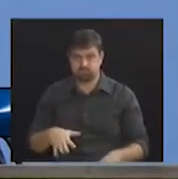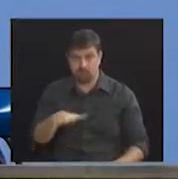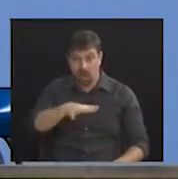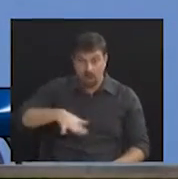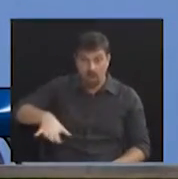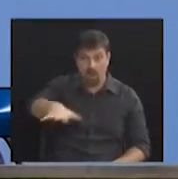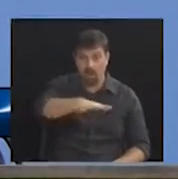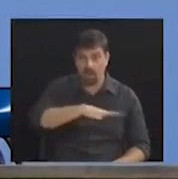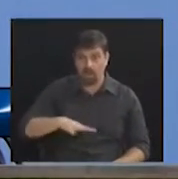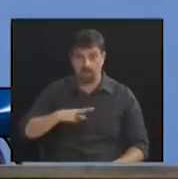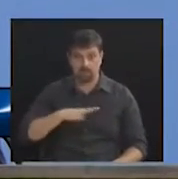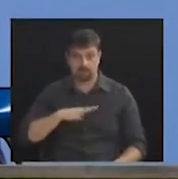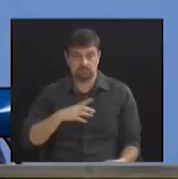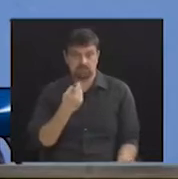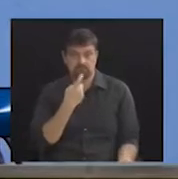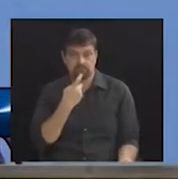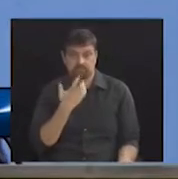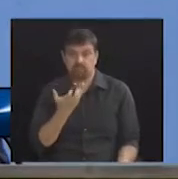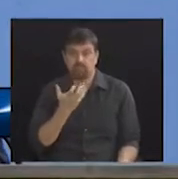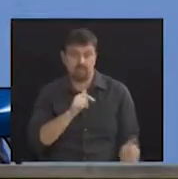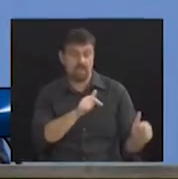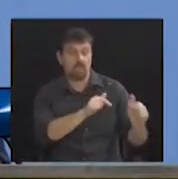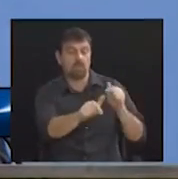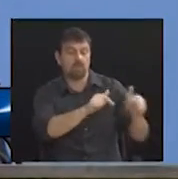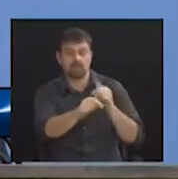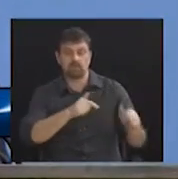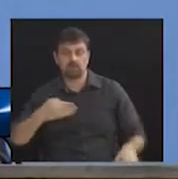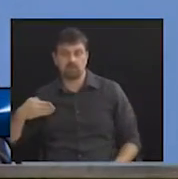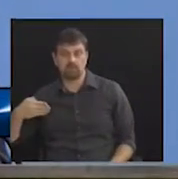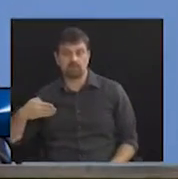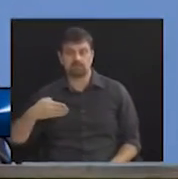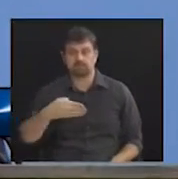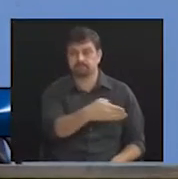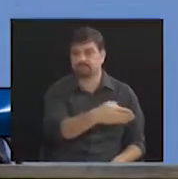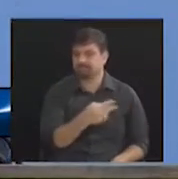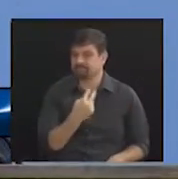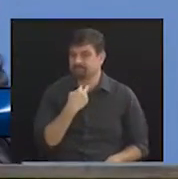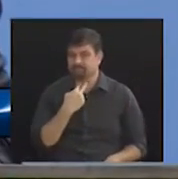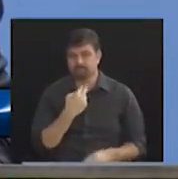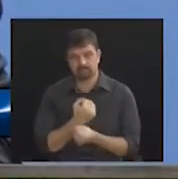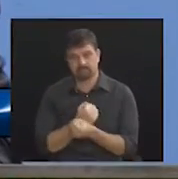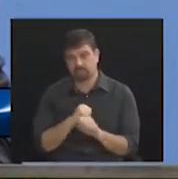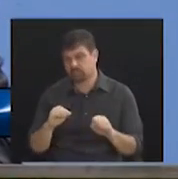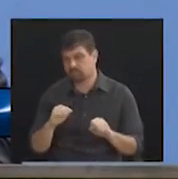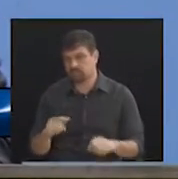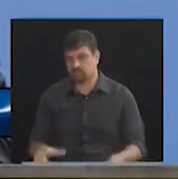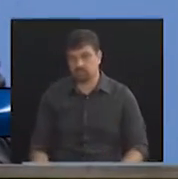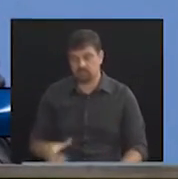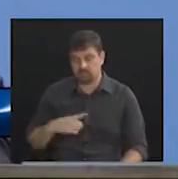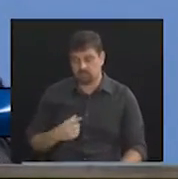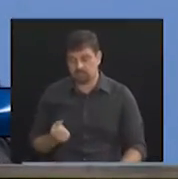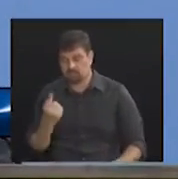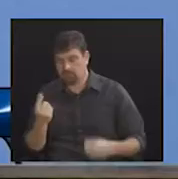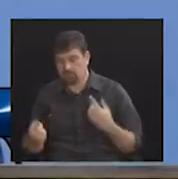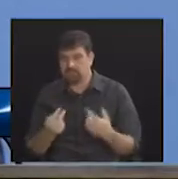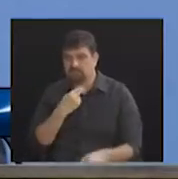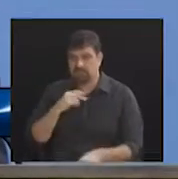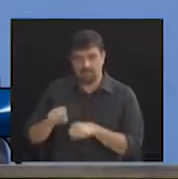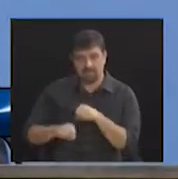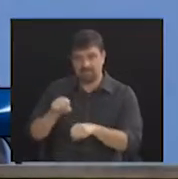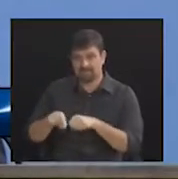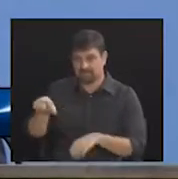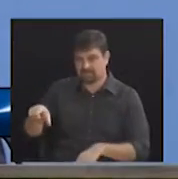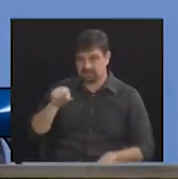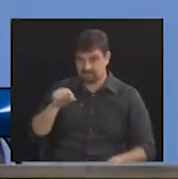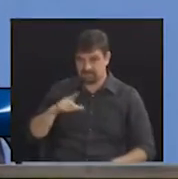para o trabalho, locomover-se para a sua atividade profissional, usar a bicicleta como meio preferencial, ainda